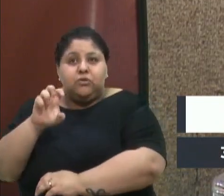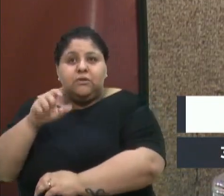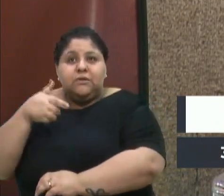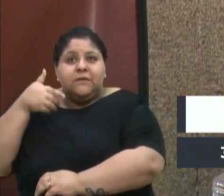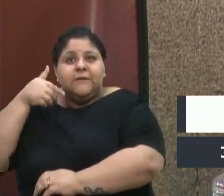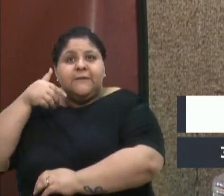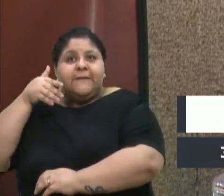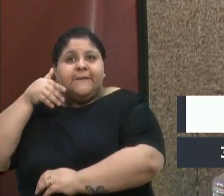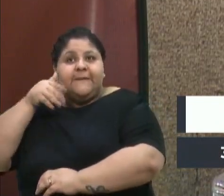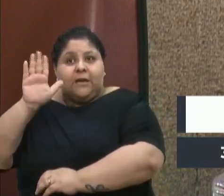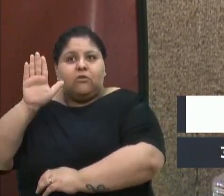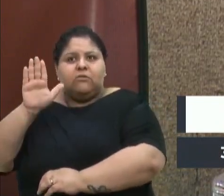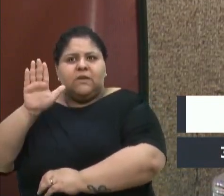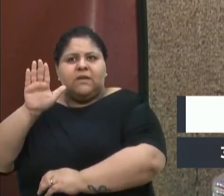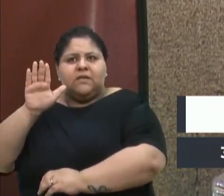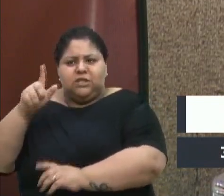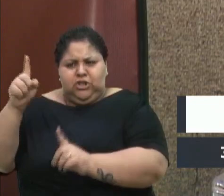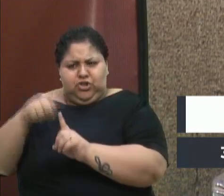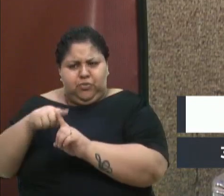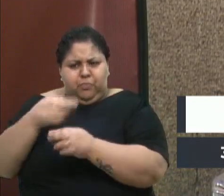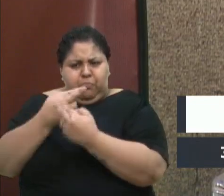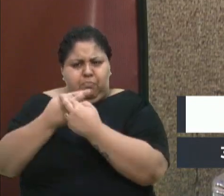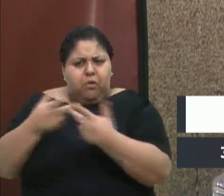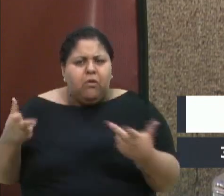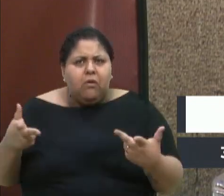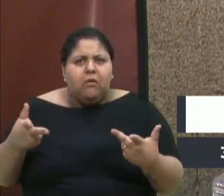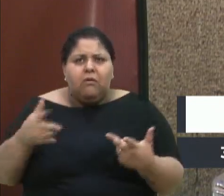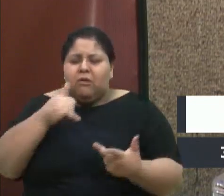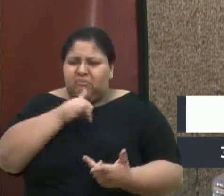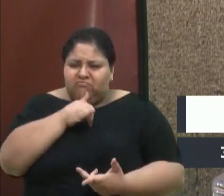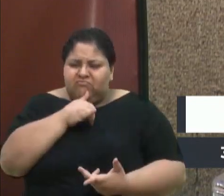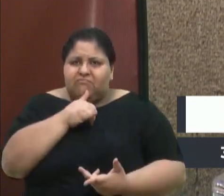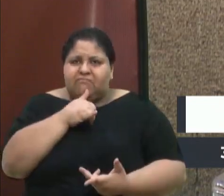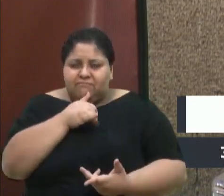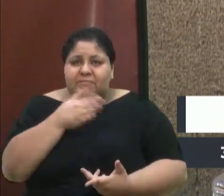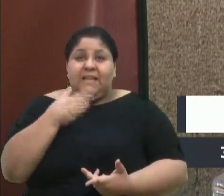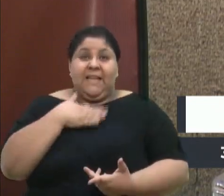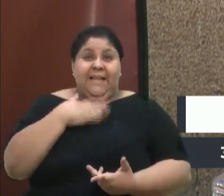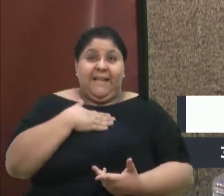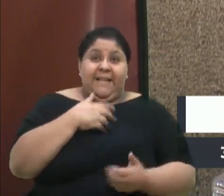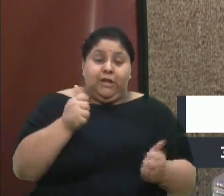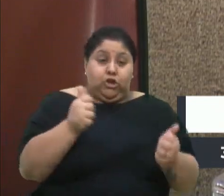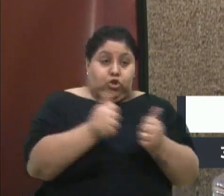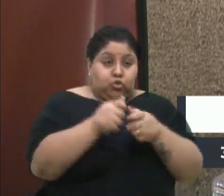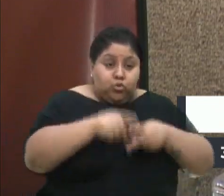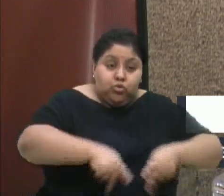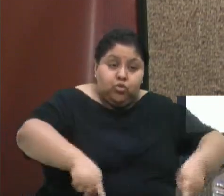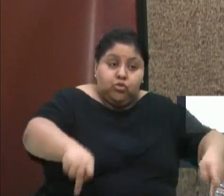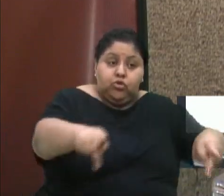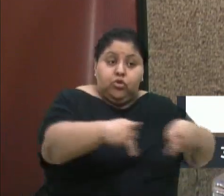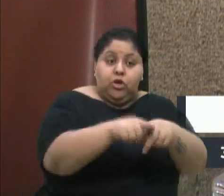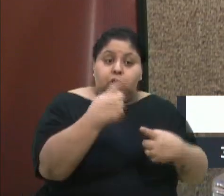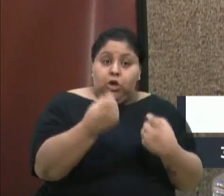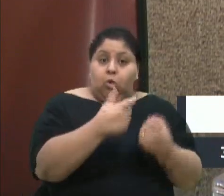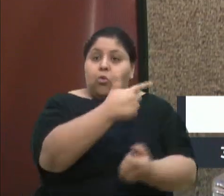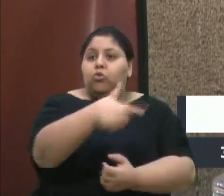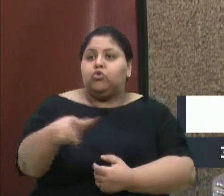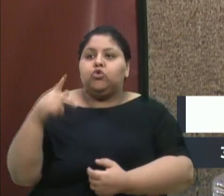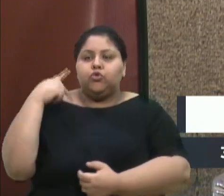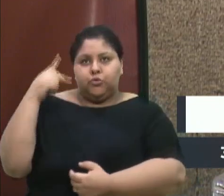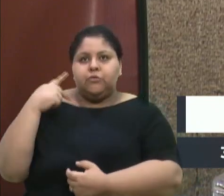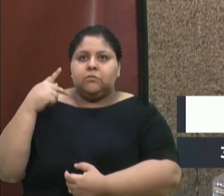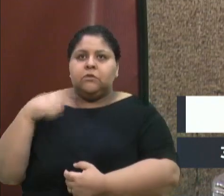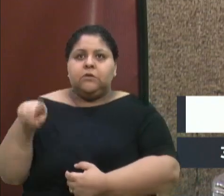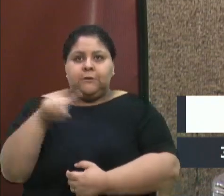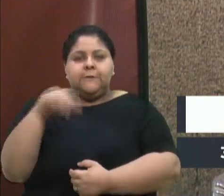nos entristece muito, porque realmente quem está no meio desse povo, que nem eu, que nem o senhor e alguns outros, né? A gente